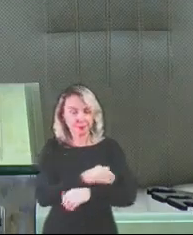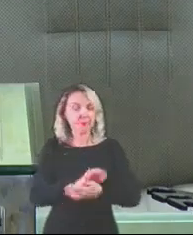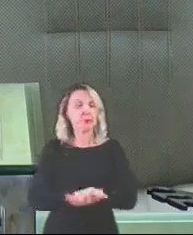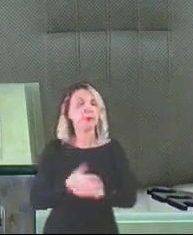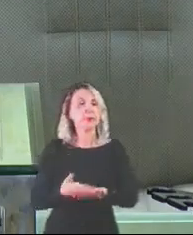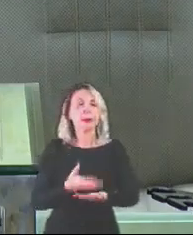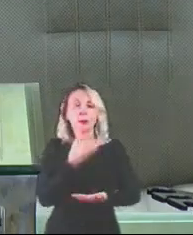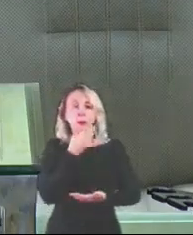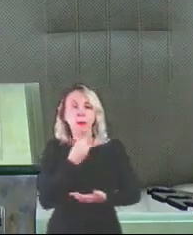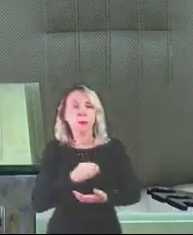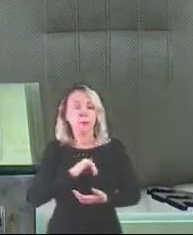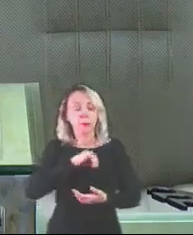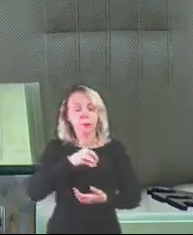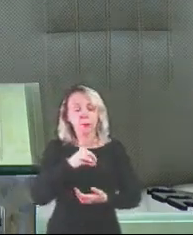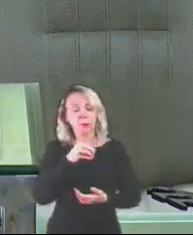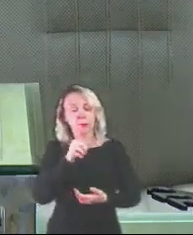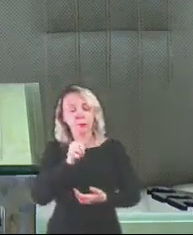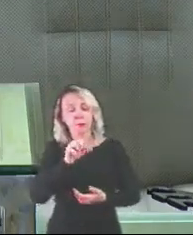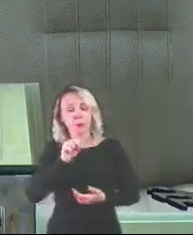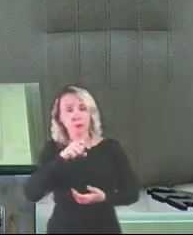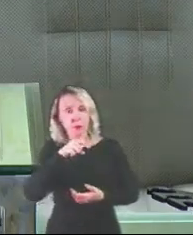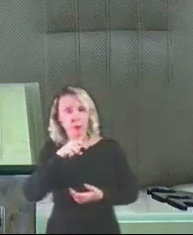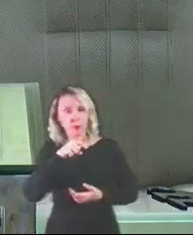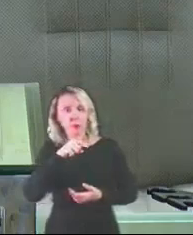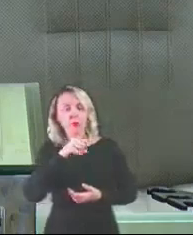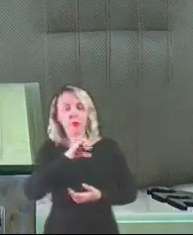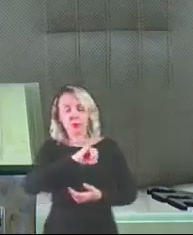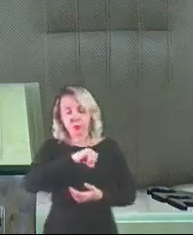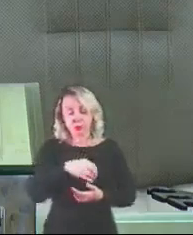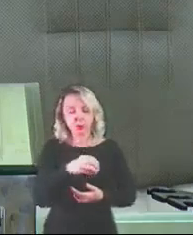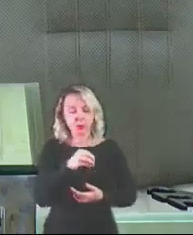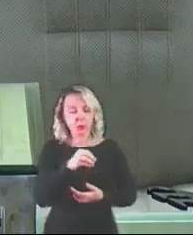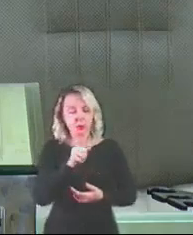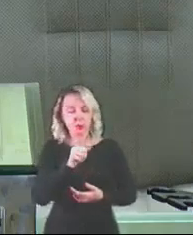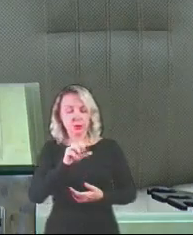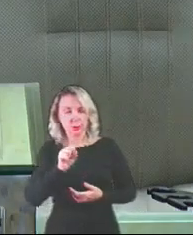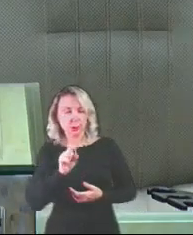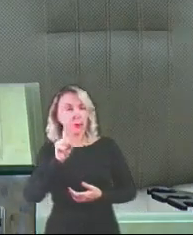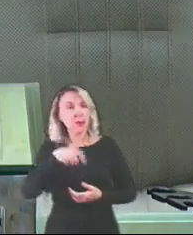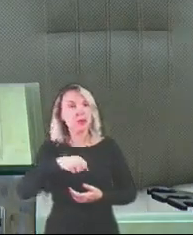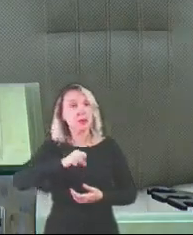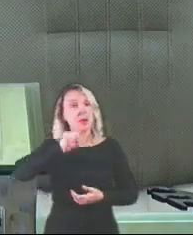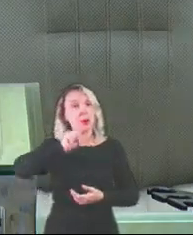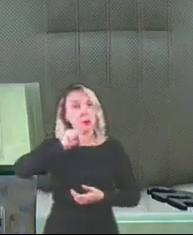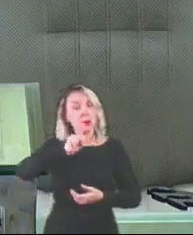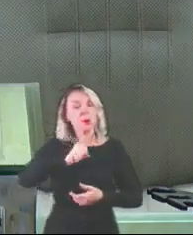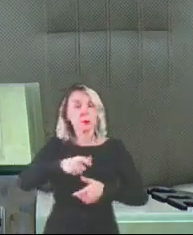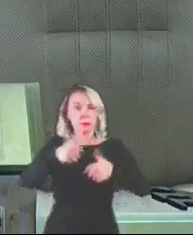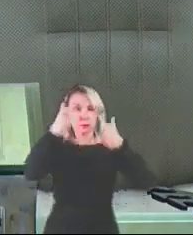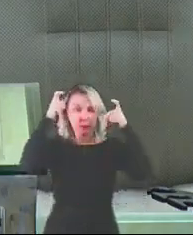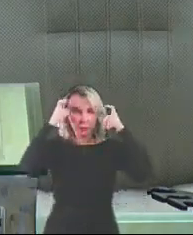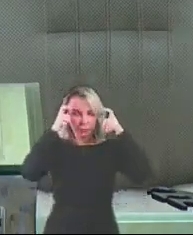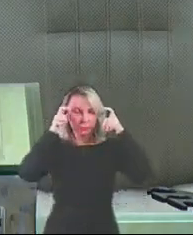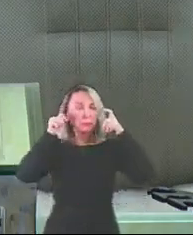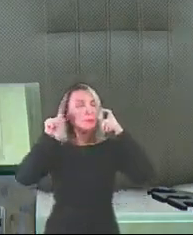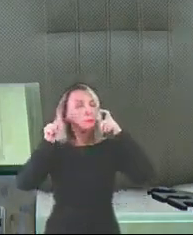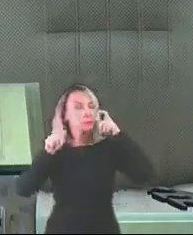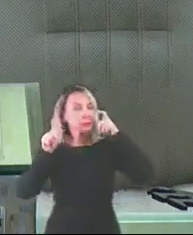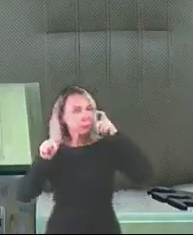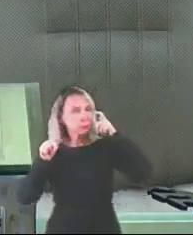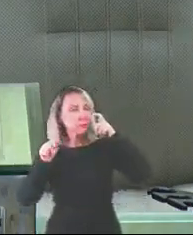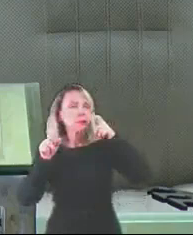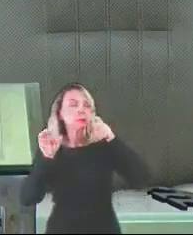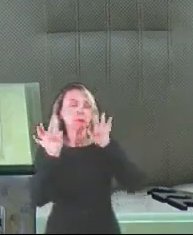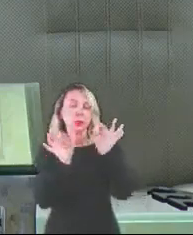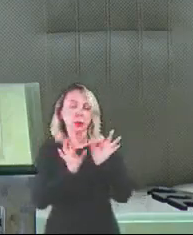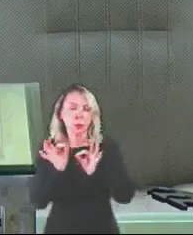do Reino do Sul. E a Bíblia diz que ele reparou o templo, ele fez muitas modificações